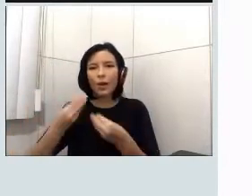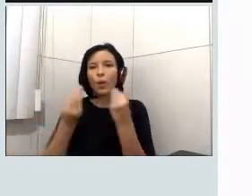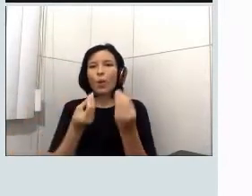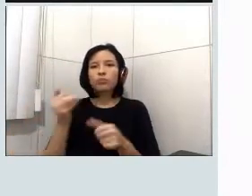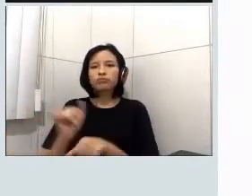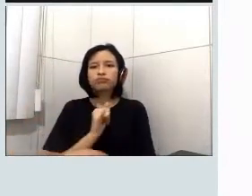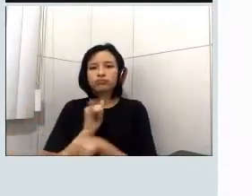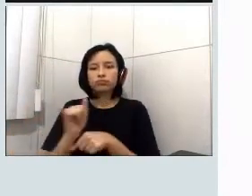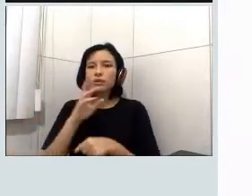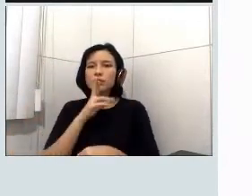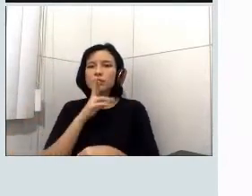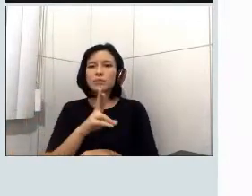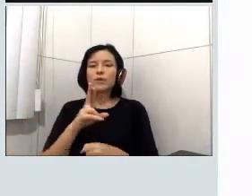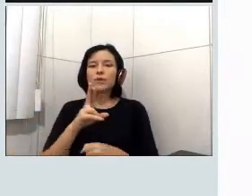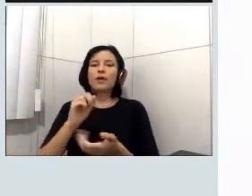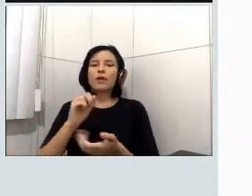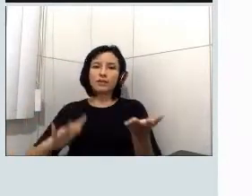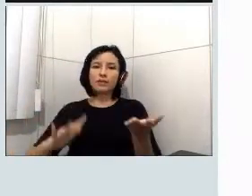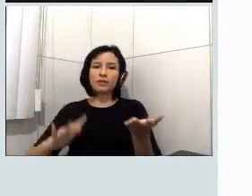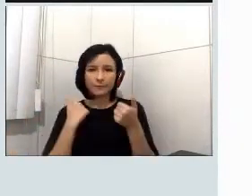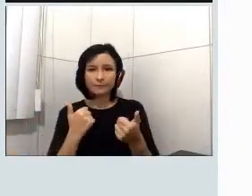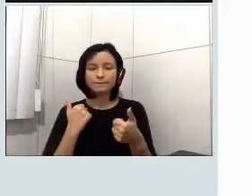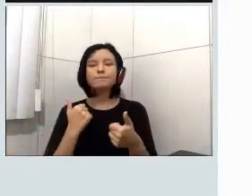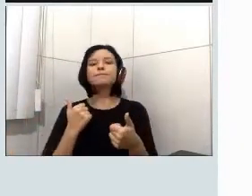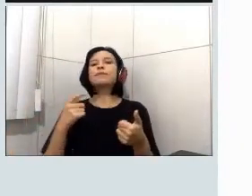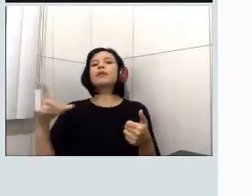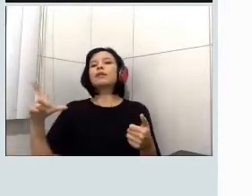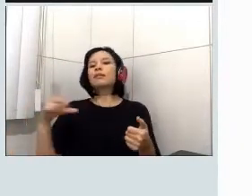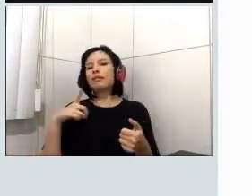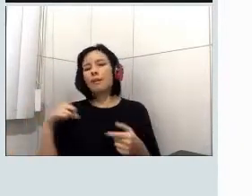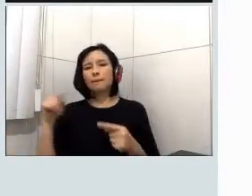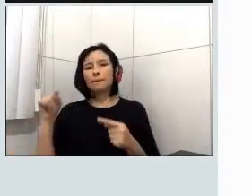Por um ponto passam infinitas retas.